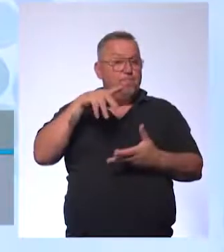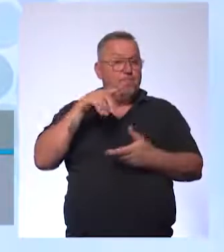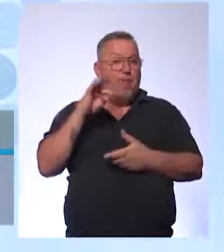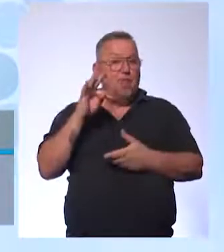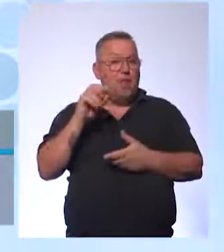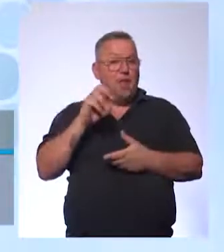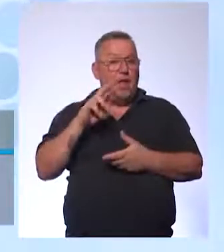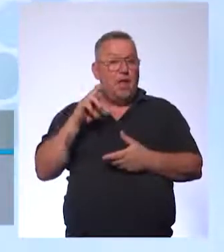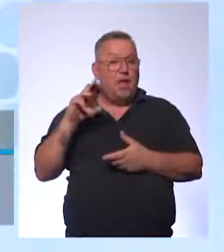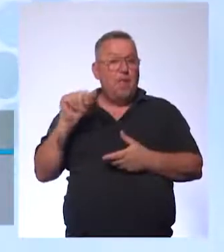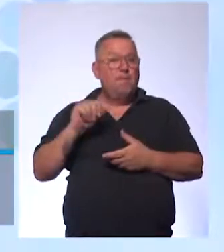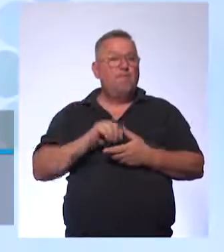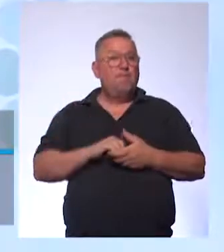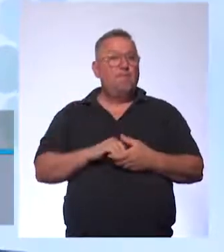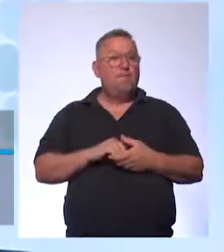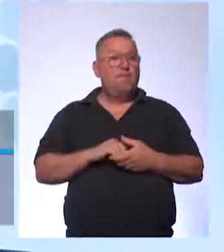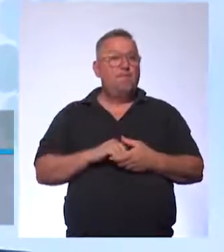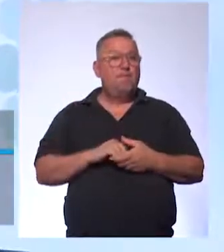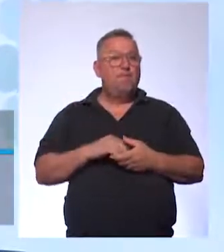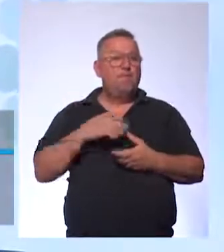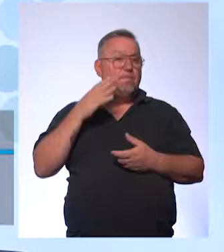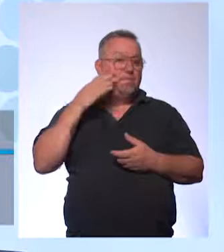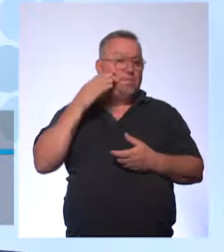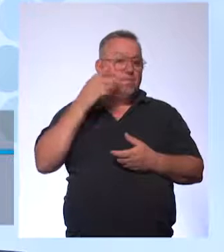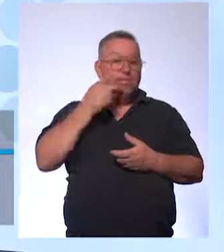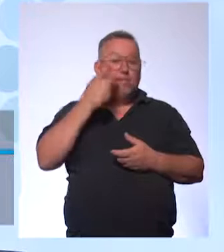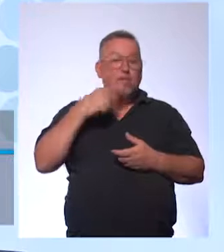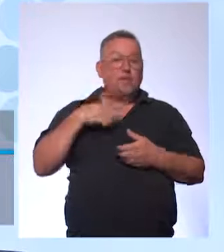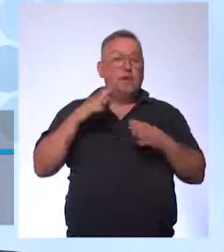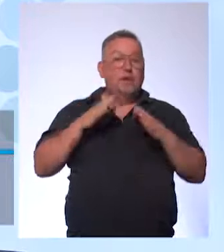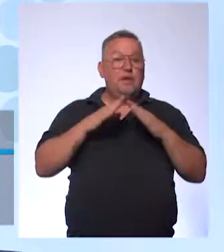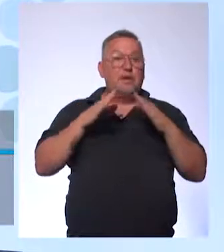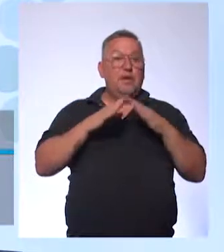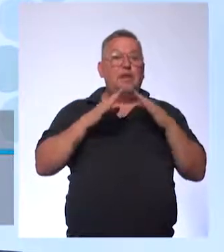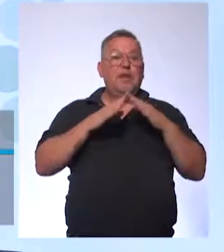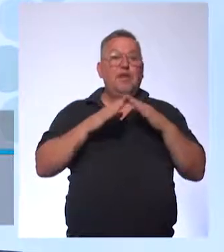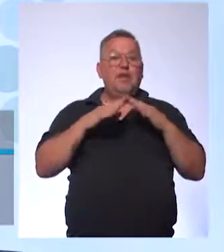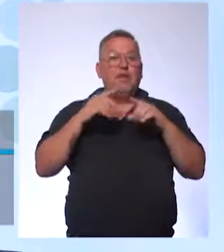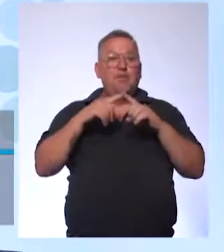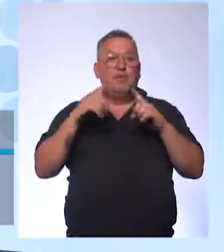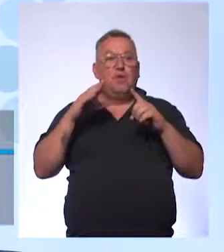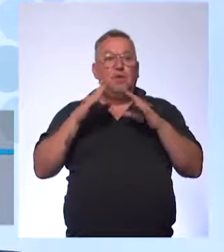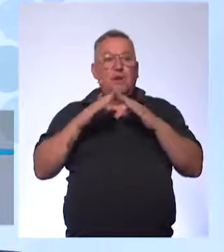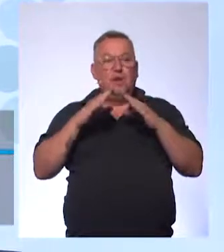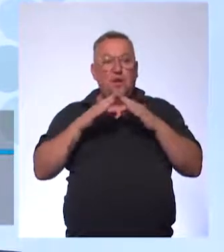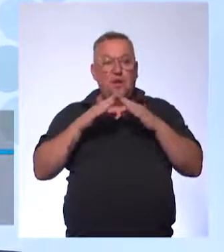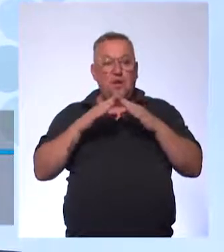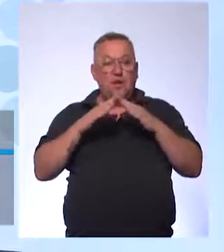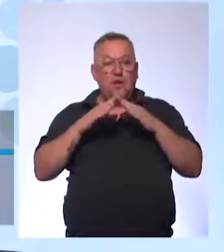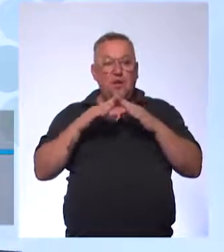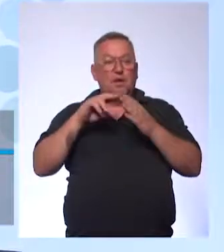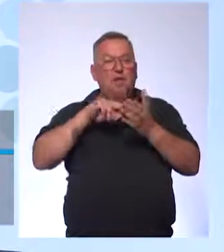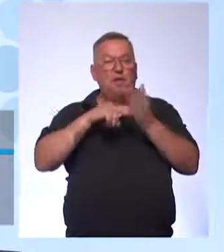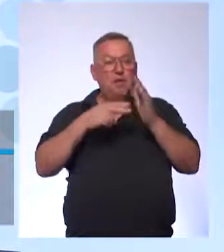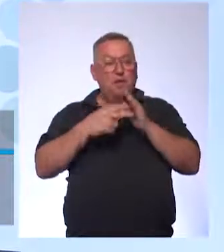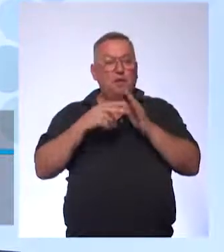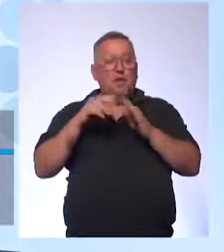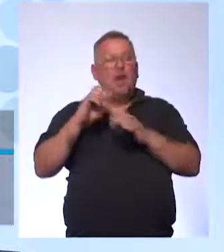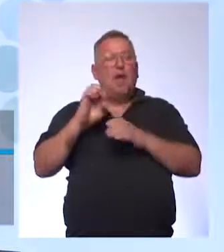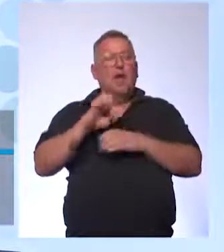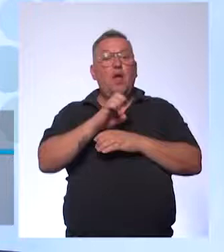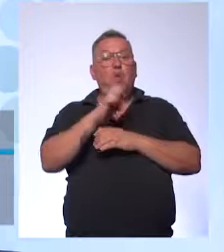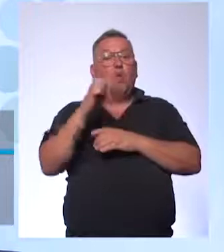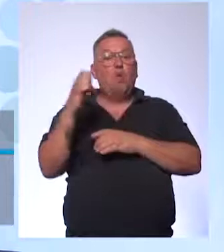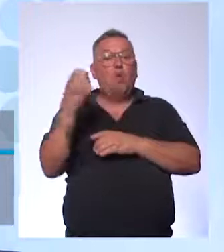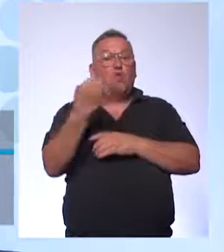tá? É o nosso planeta Terra. E a gente chama tanto ele de casa, que até o termo casa em grego oikos, daí que vem ecologia, né? O